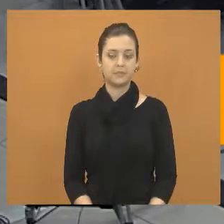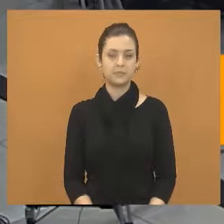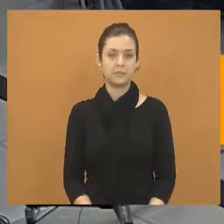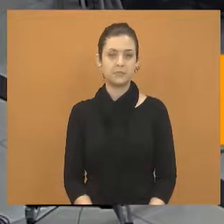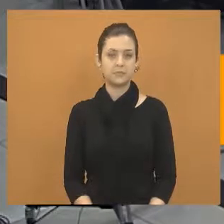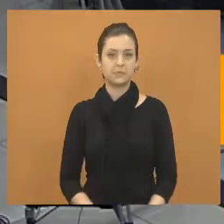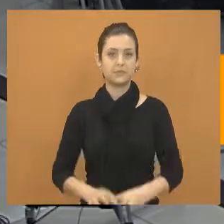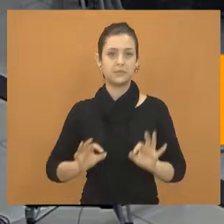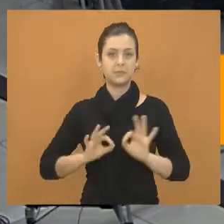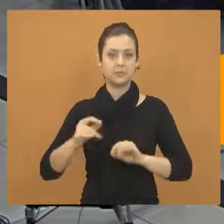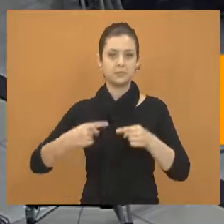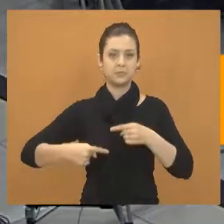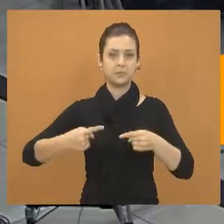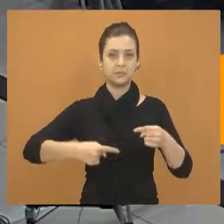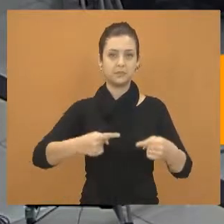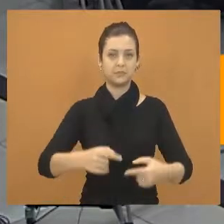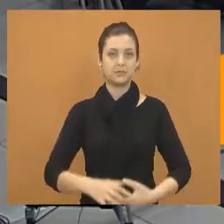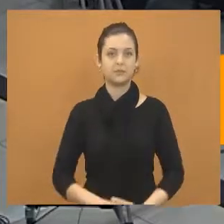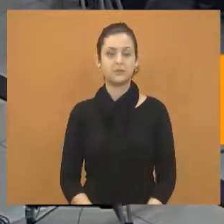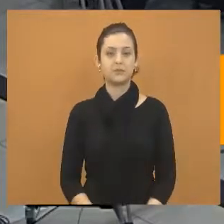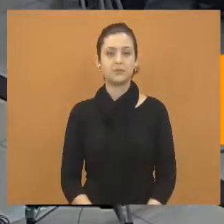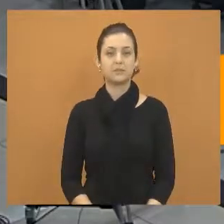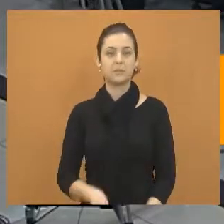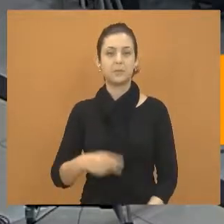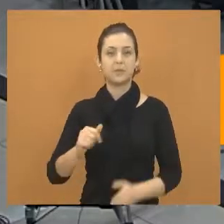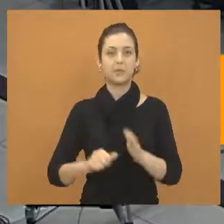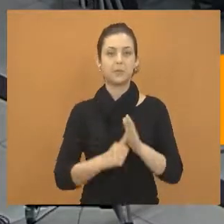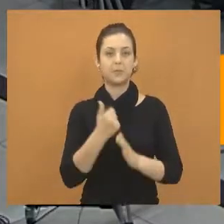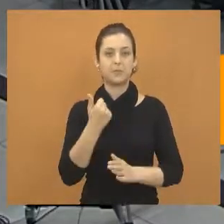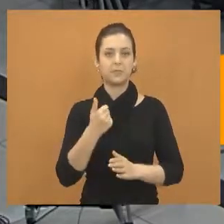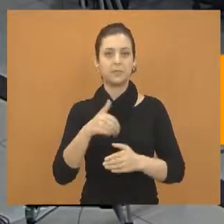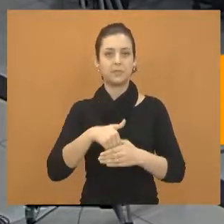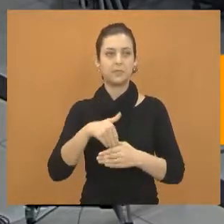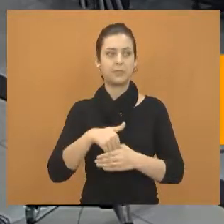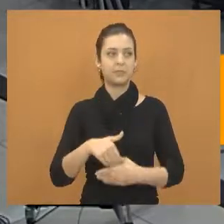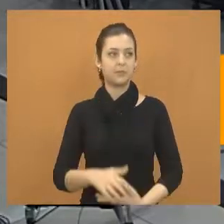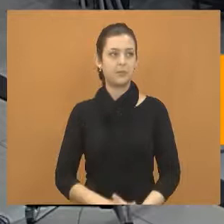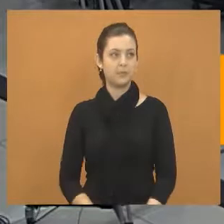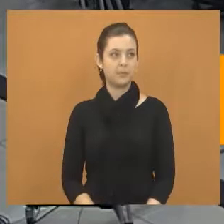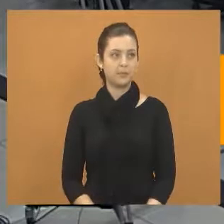O projeto continua em discussão pela primeira votação.